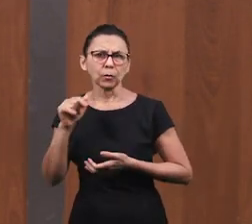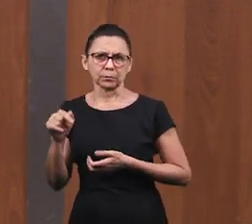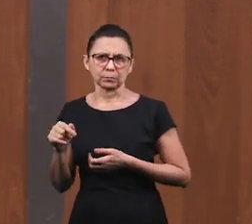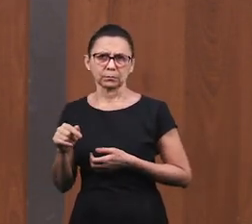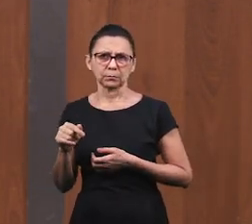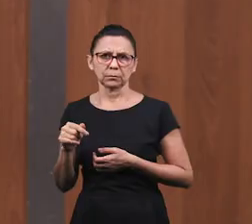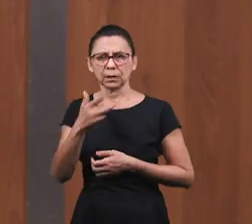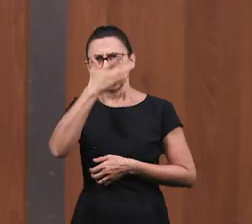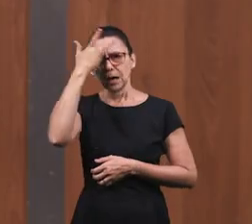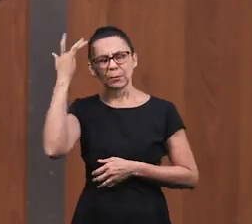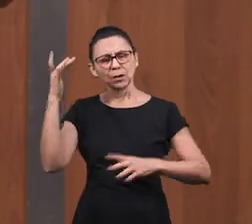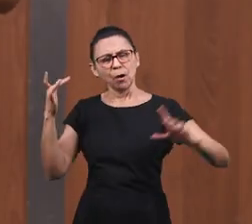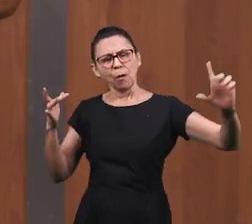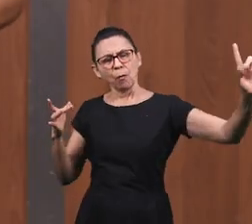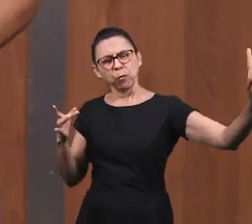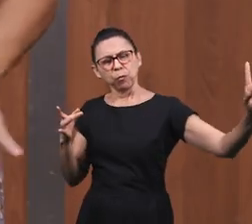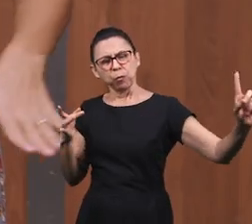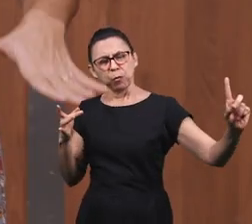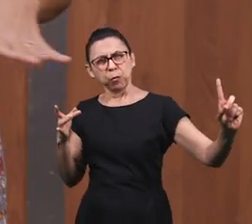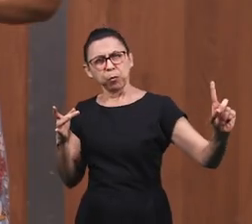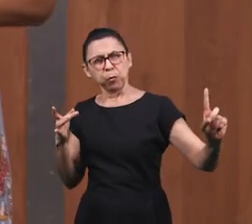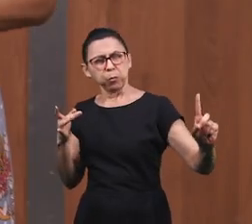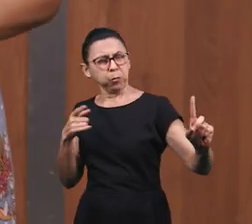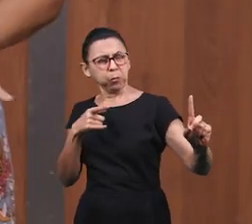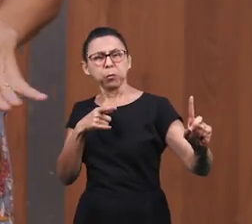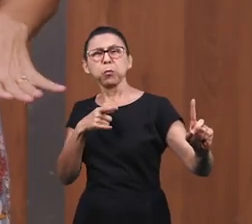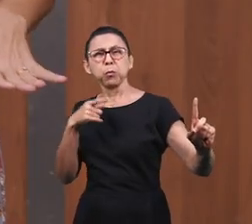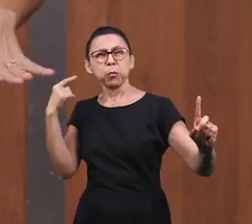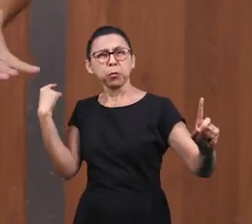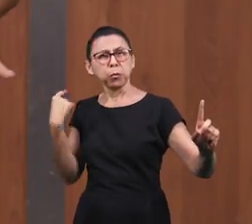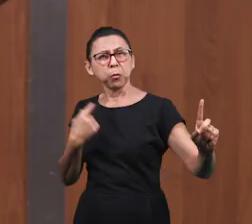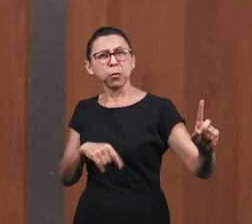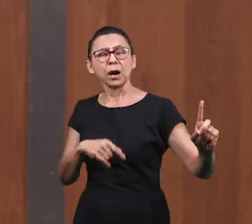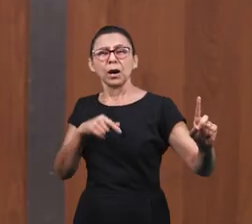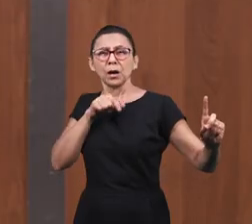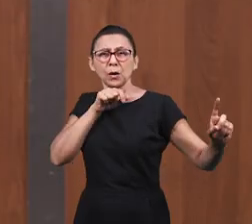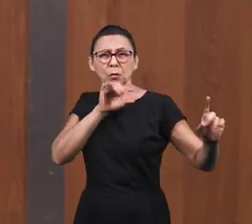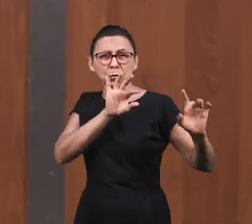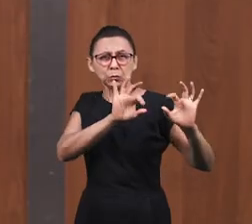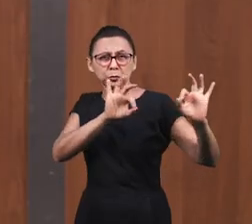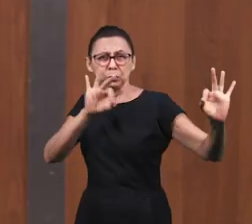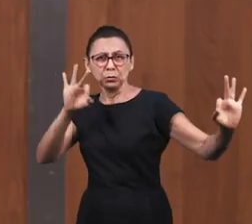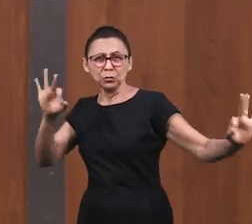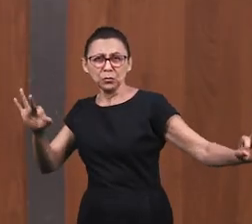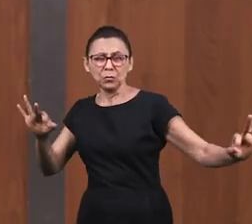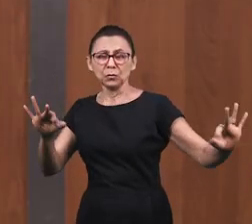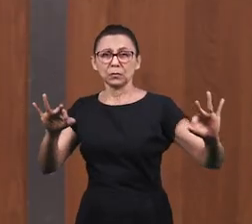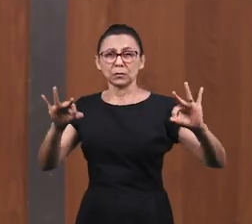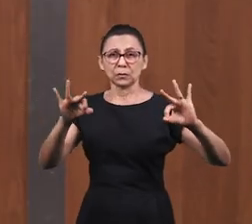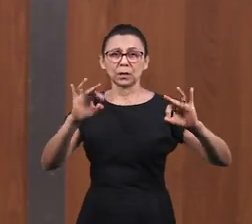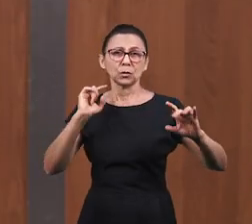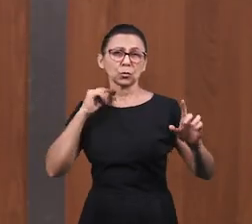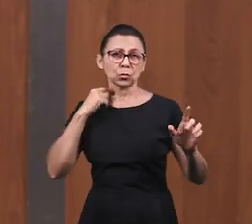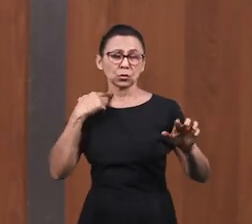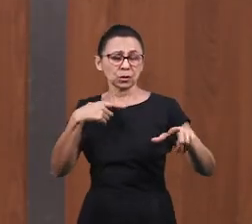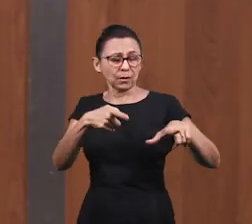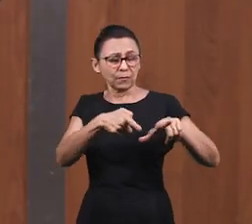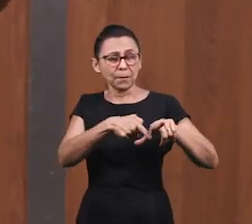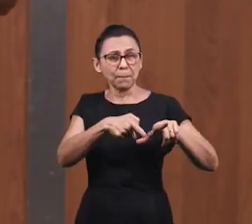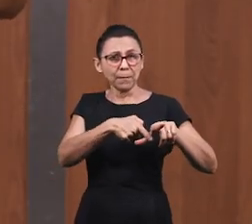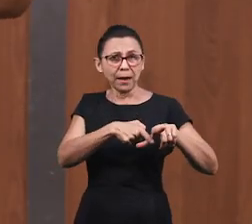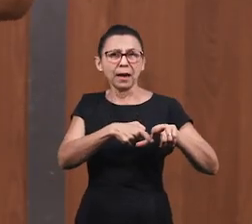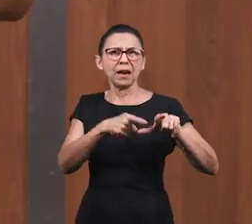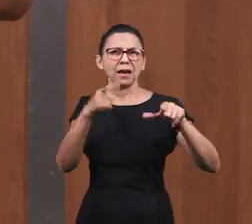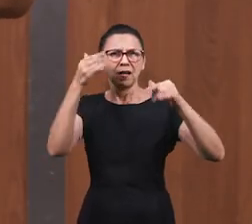longas caminhadas, tinha muita areia, muita poeira no chão, sujava a sandália, sujava o pé, então ele